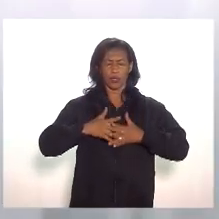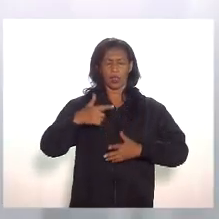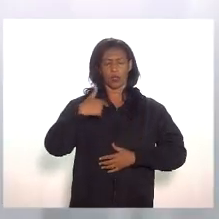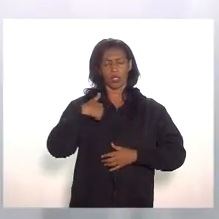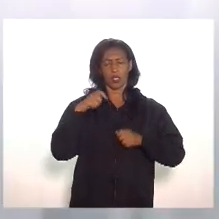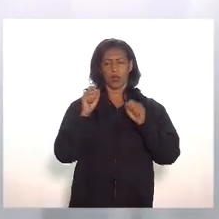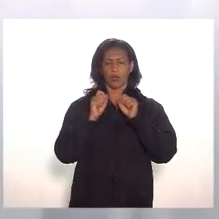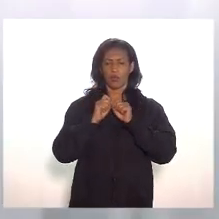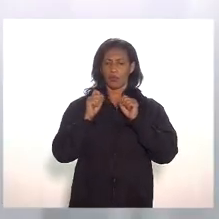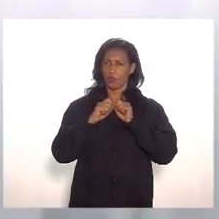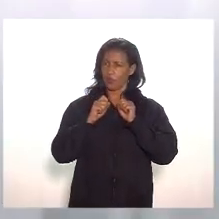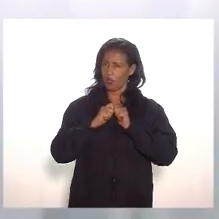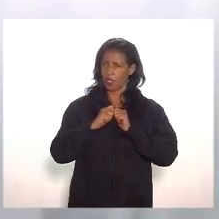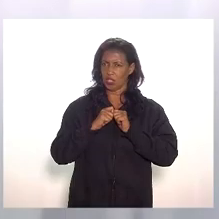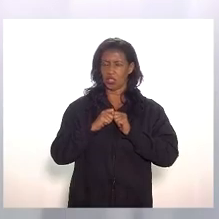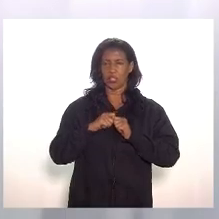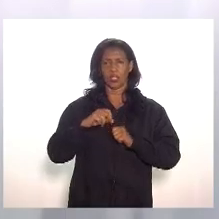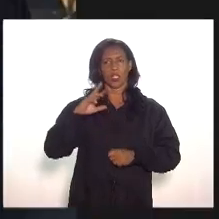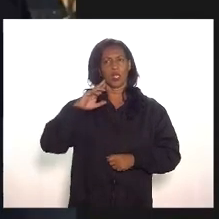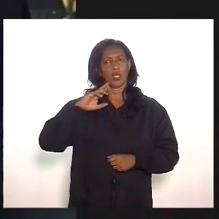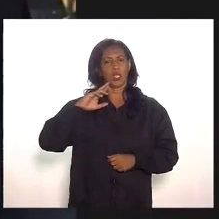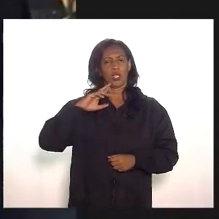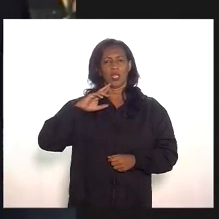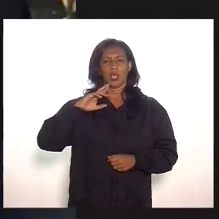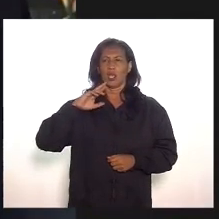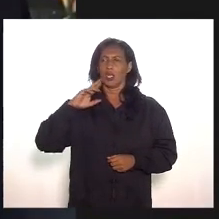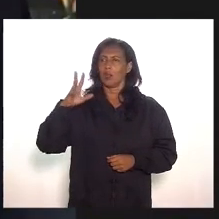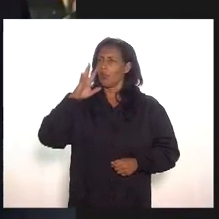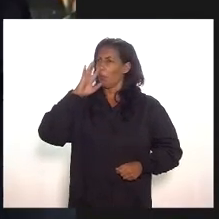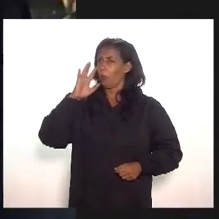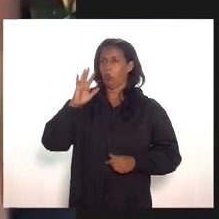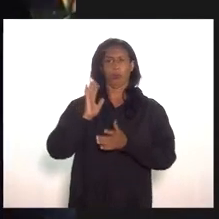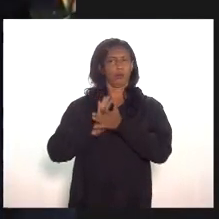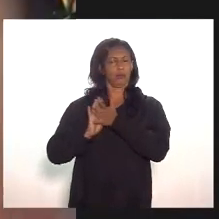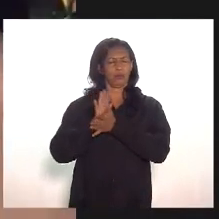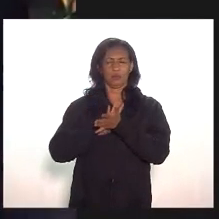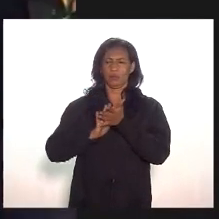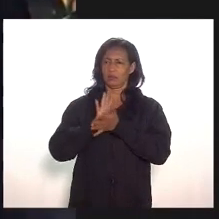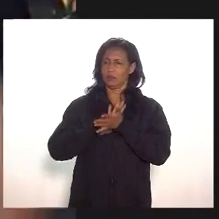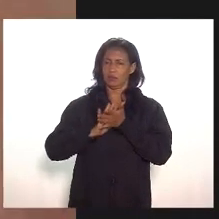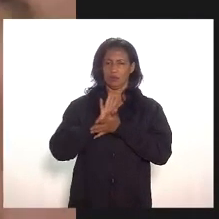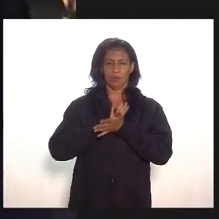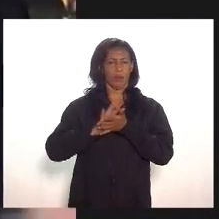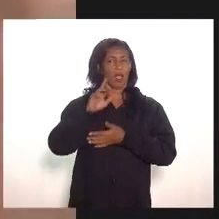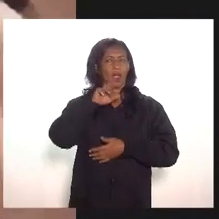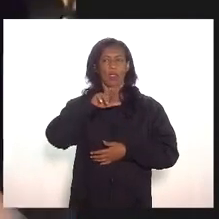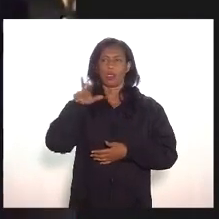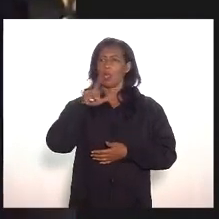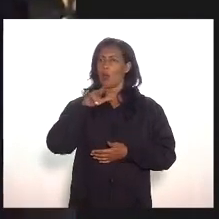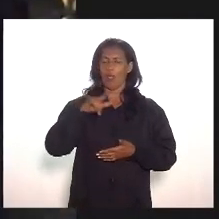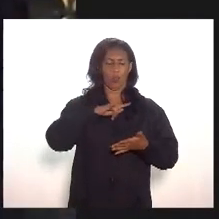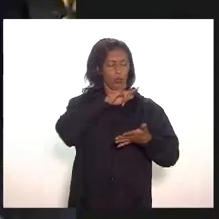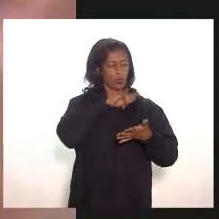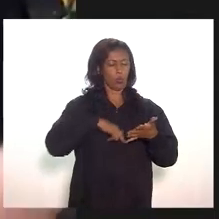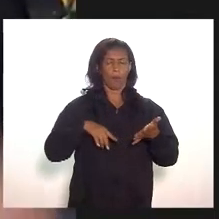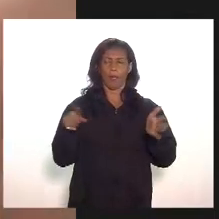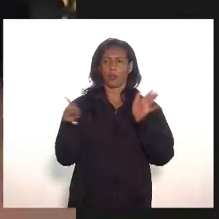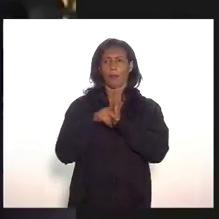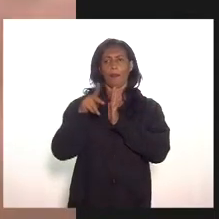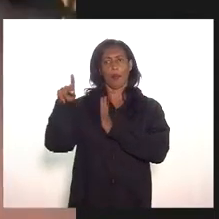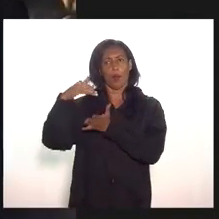foi intencional. E tudo que tiver, não foi um documento oficial da secretaria de antemão,